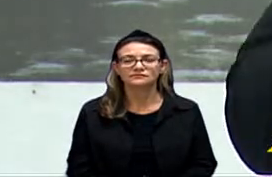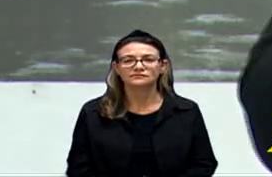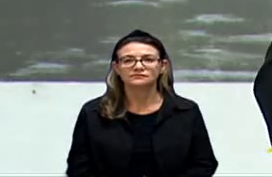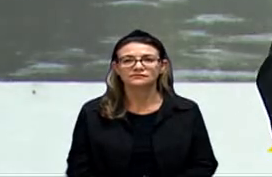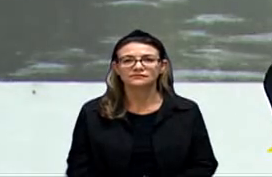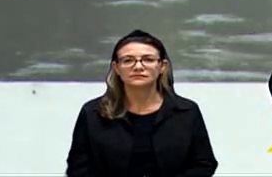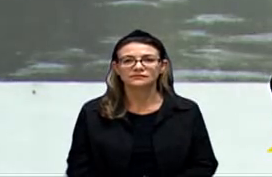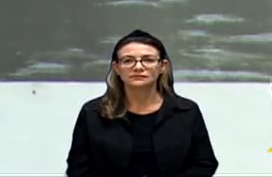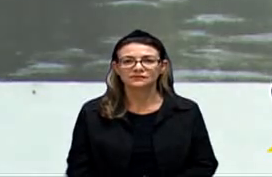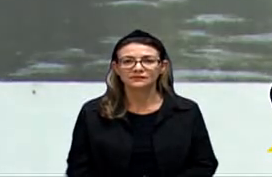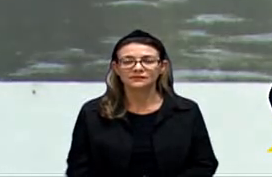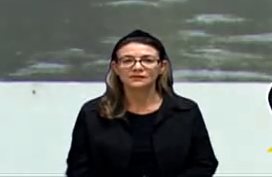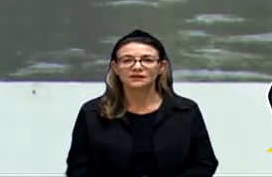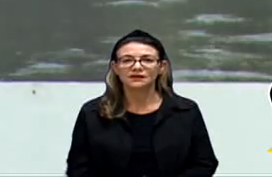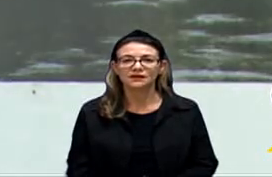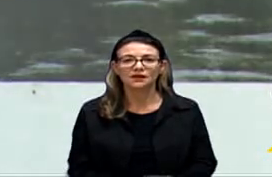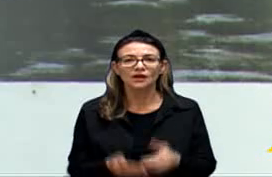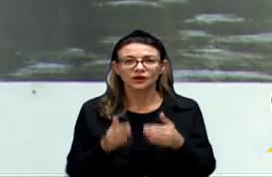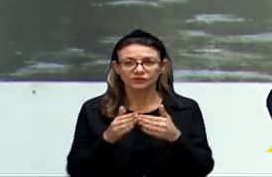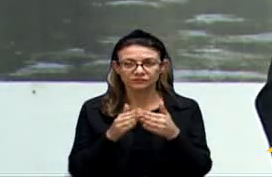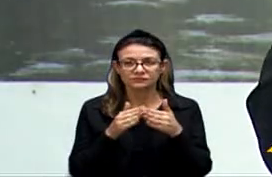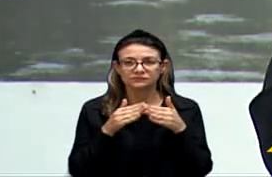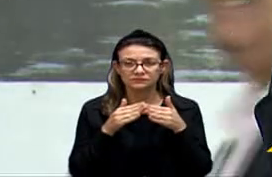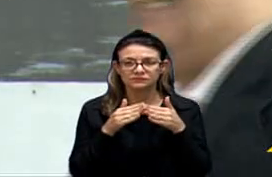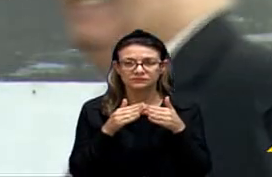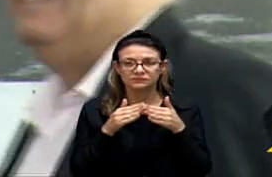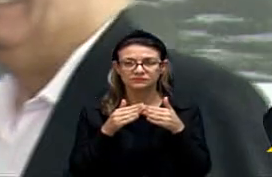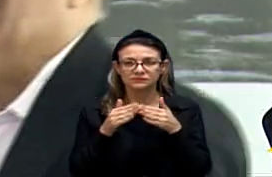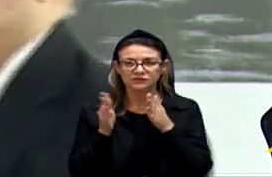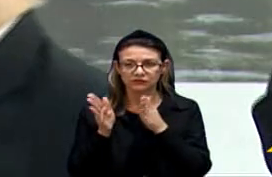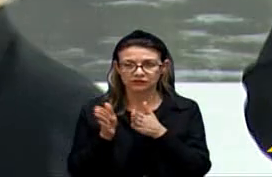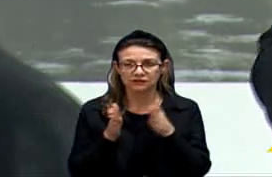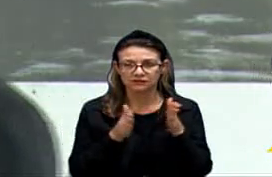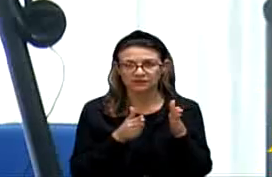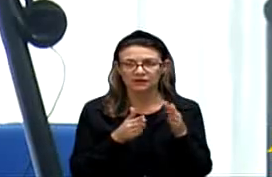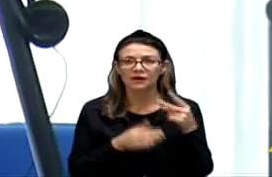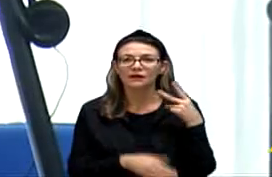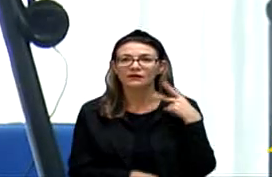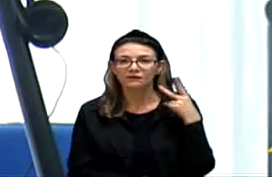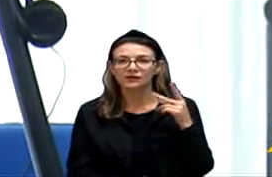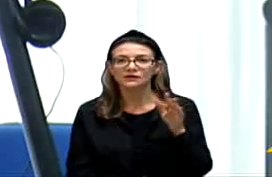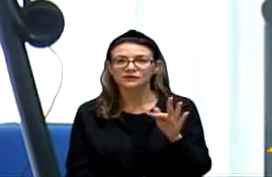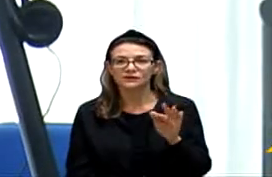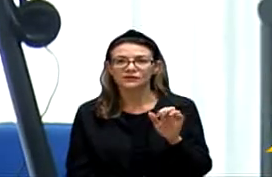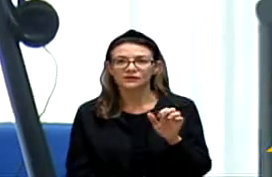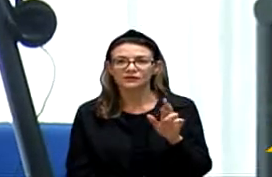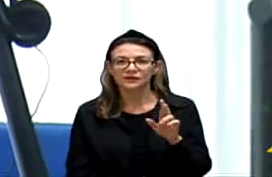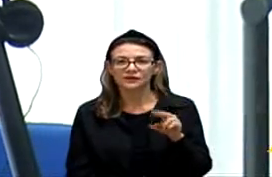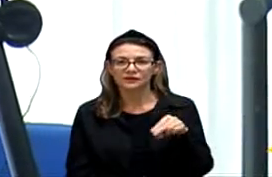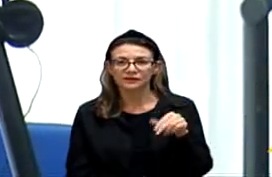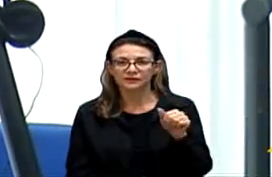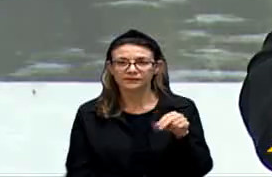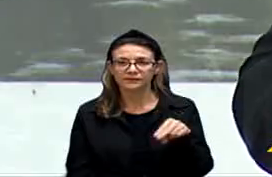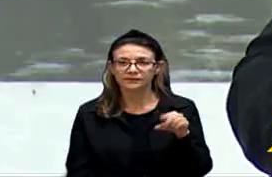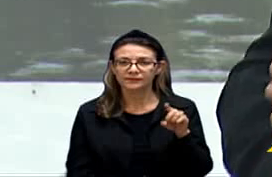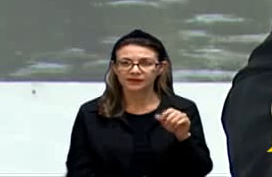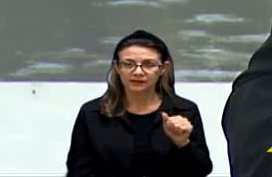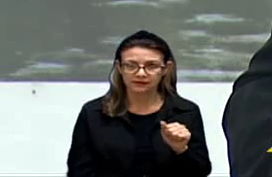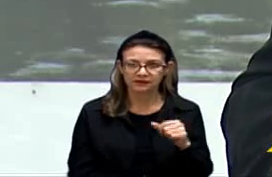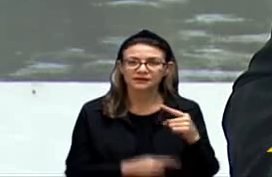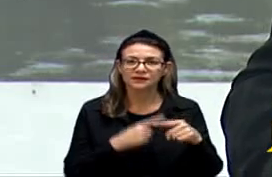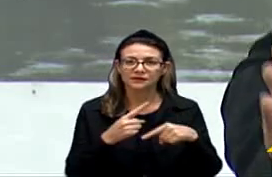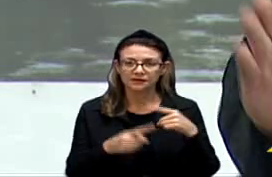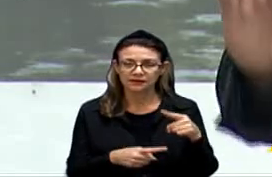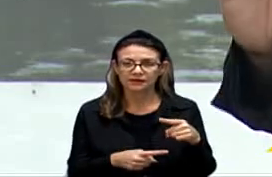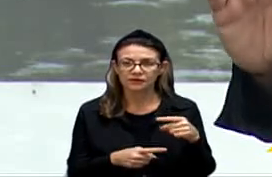sim vamos só a ordem aqui da da vereadora Fernanda depois a vereadora vereador com mesma condição com a mesma